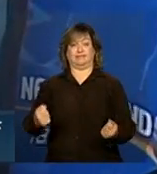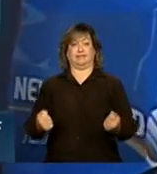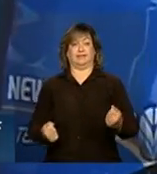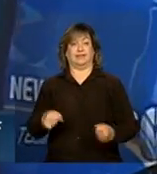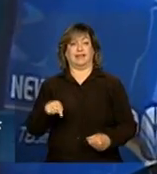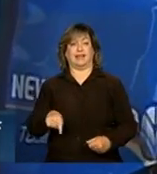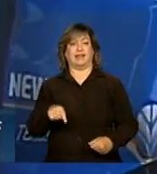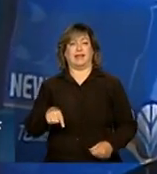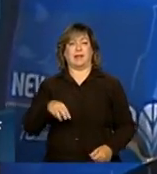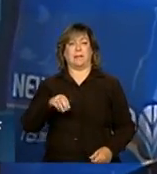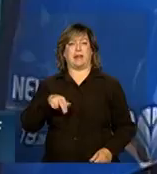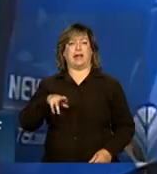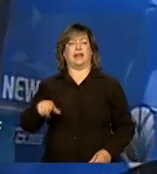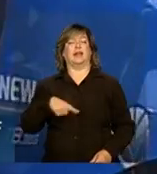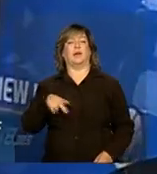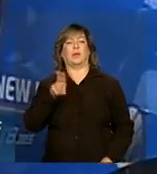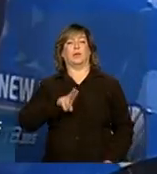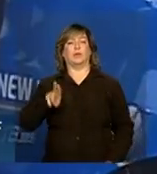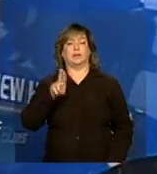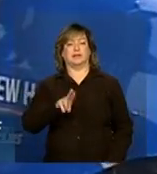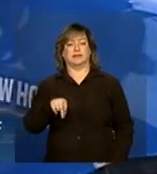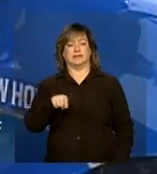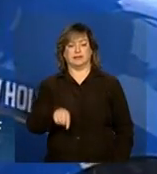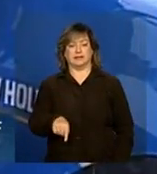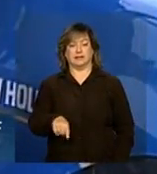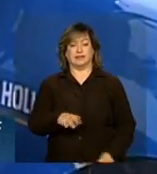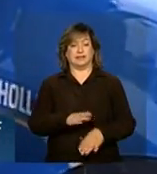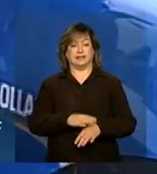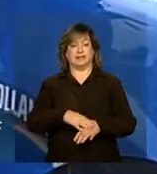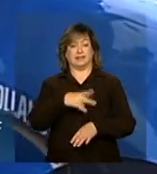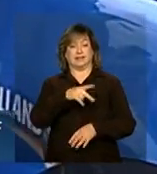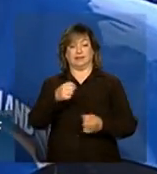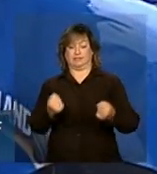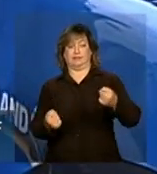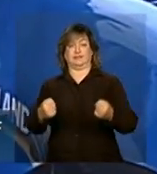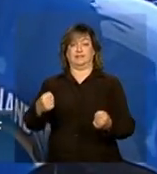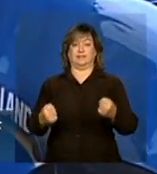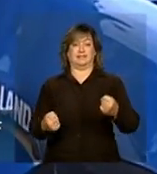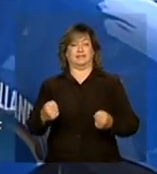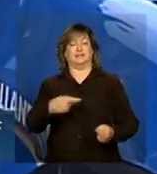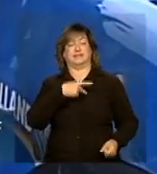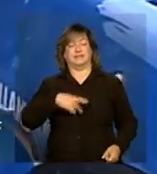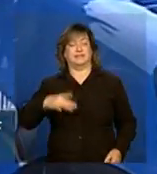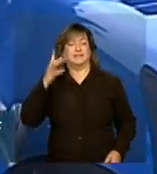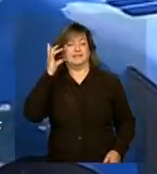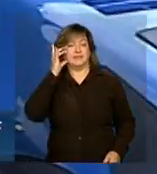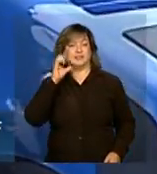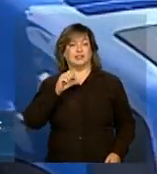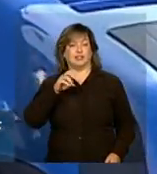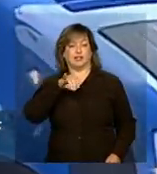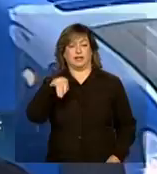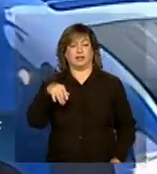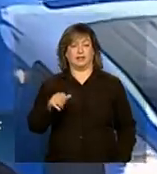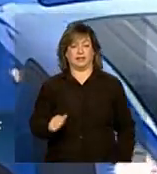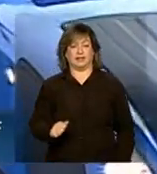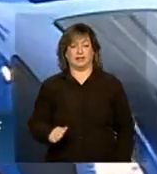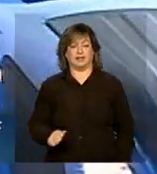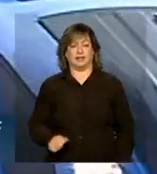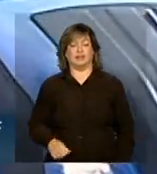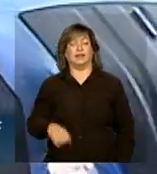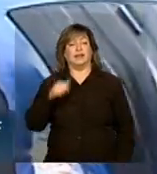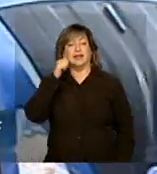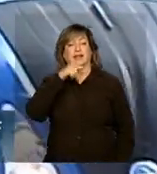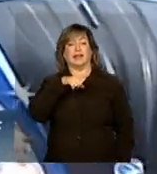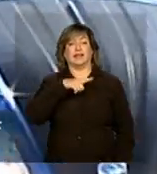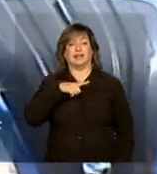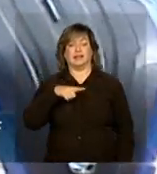essa máquina aí utilizada na colheita de soja ela então que neste